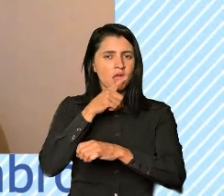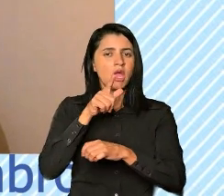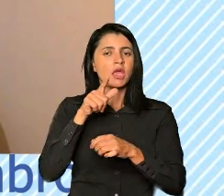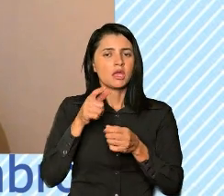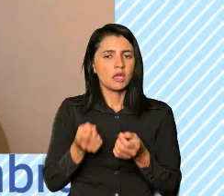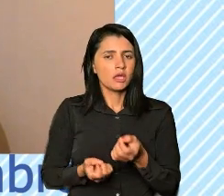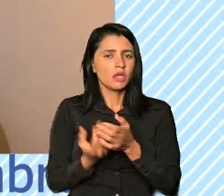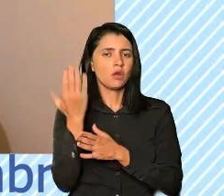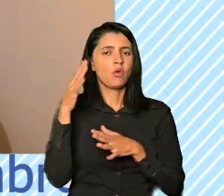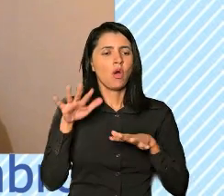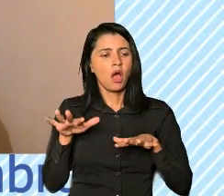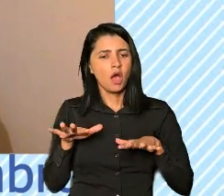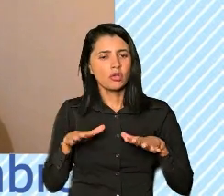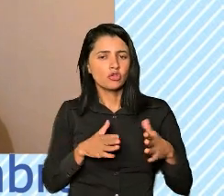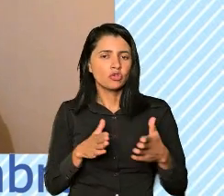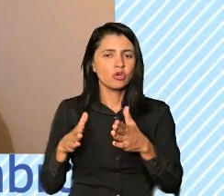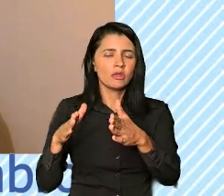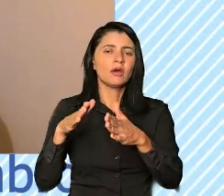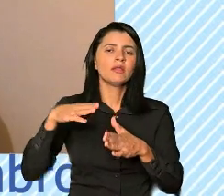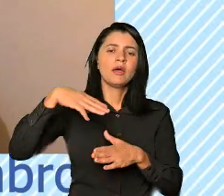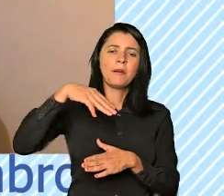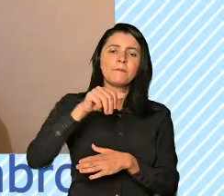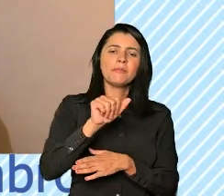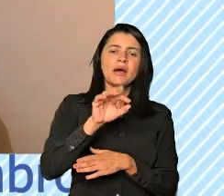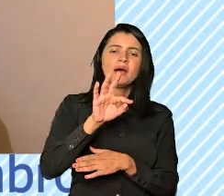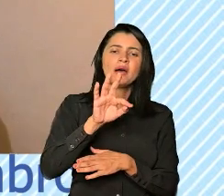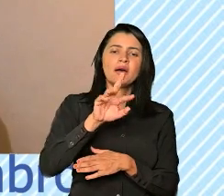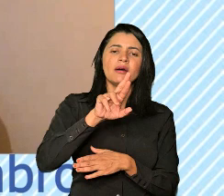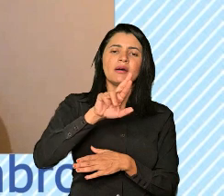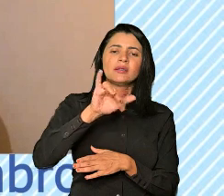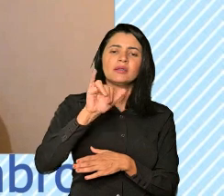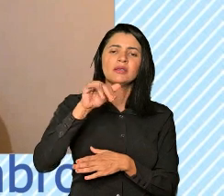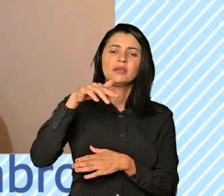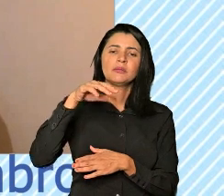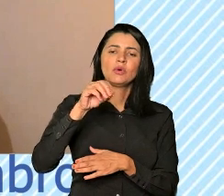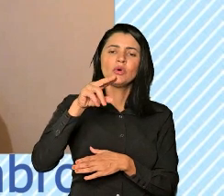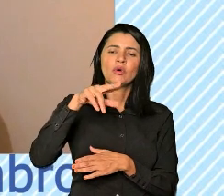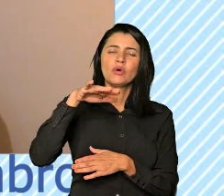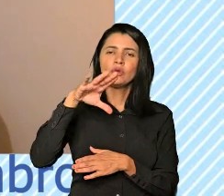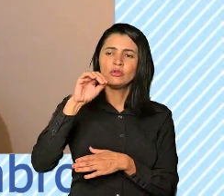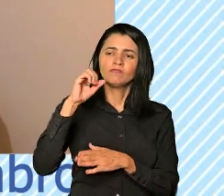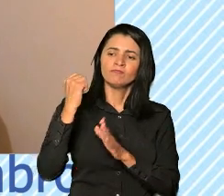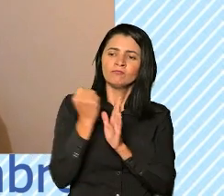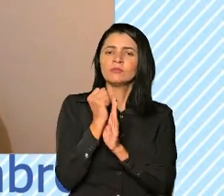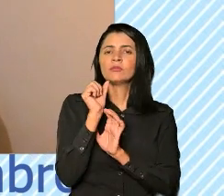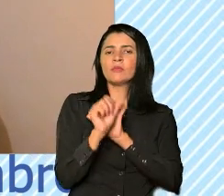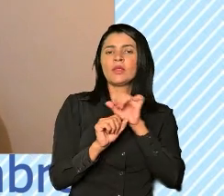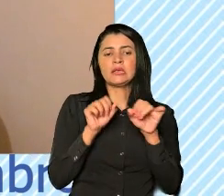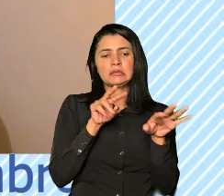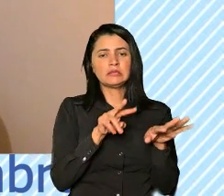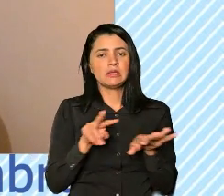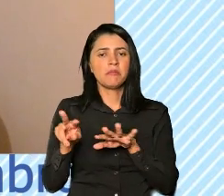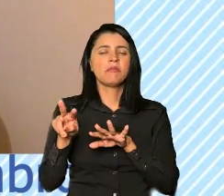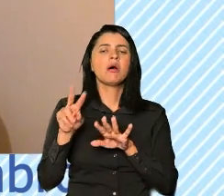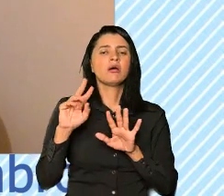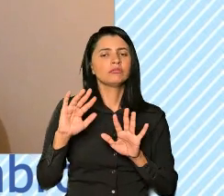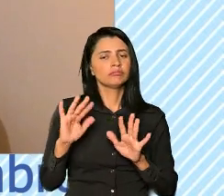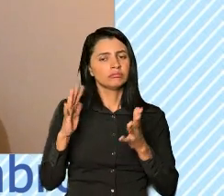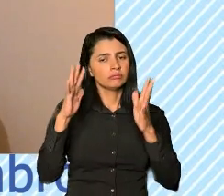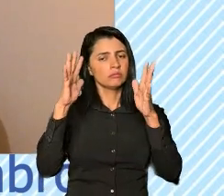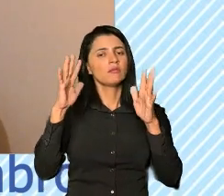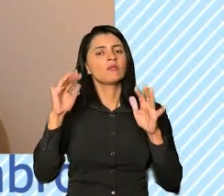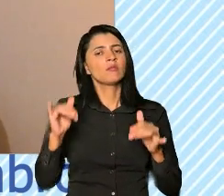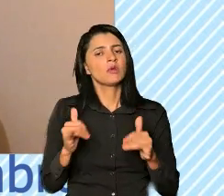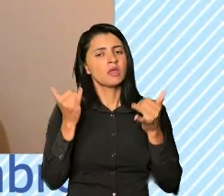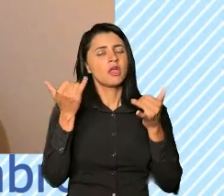Matrimônio, que o objetivo foi exatamente reconsiderar essa data, essa semana é uma semana comemorativa, e